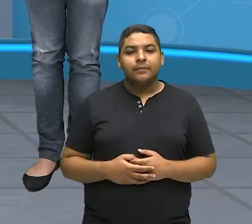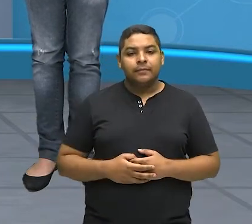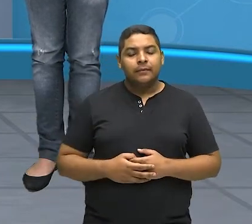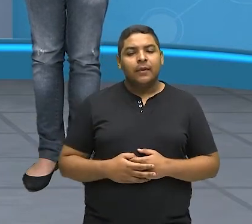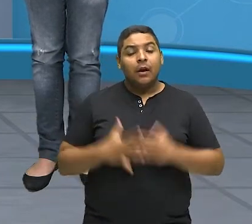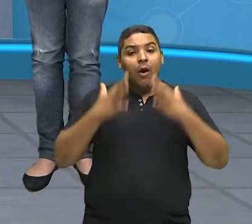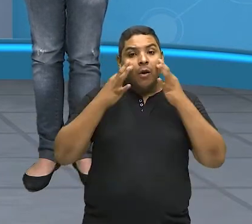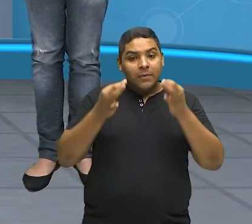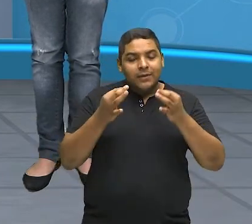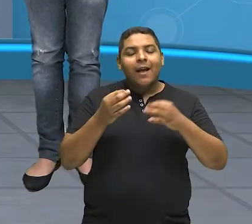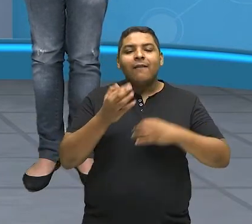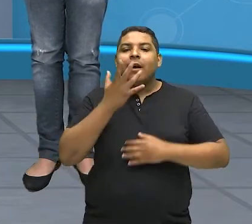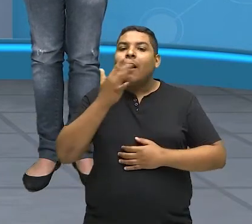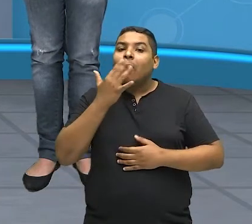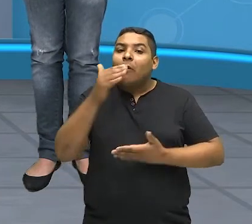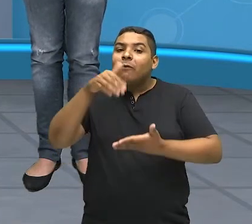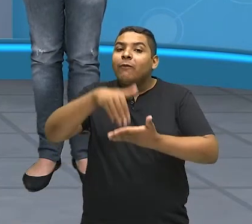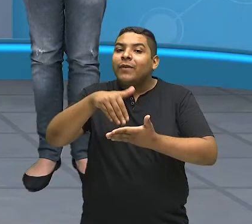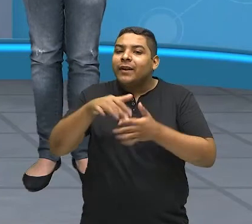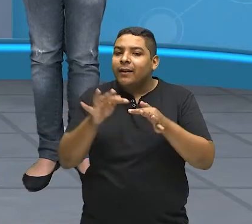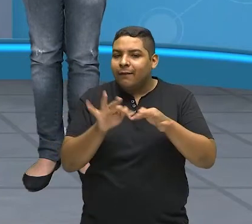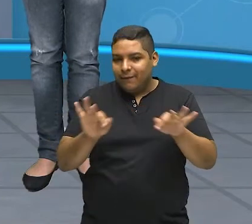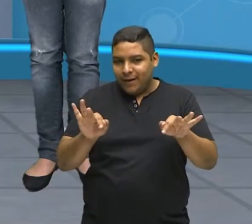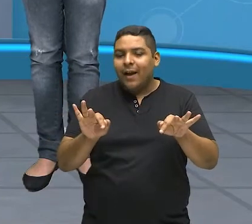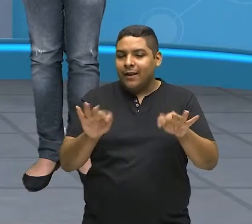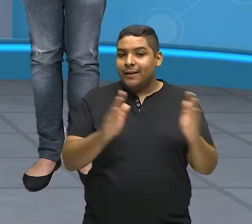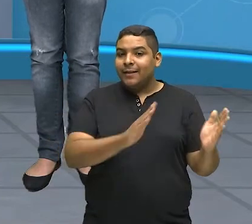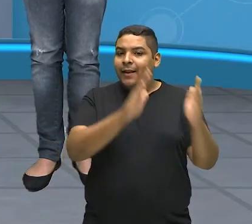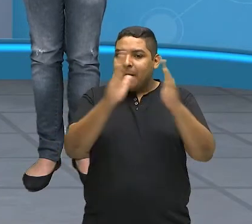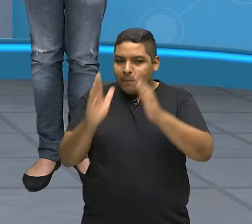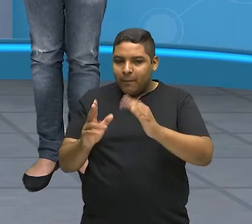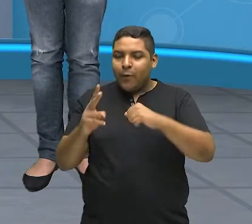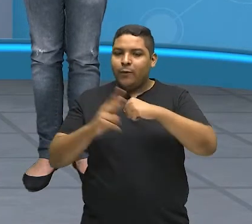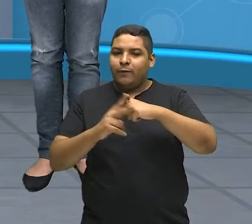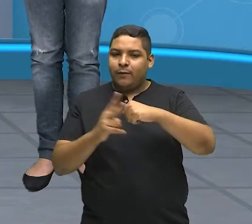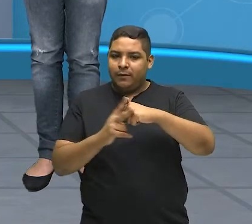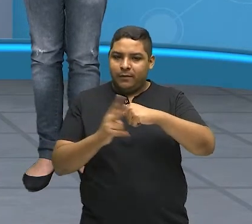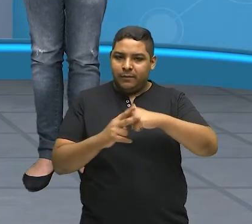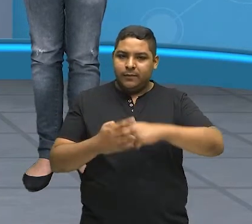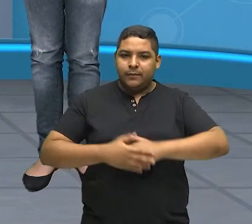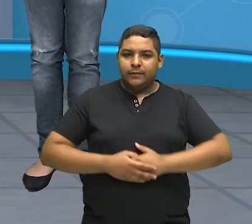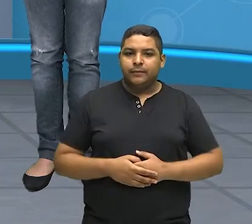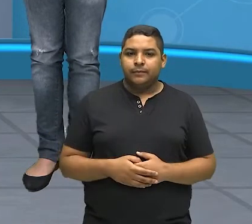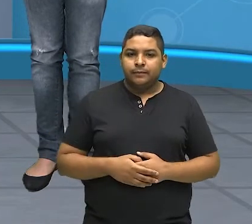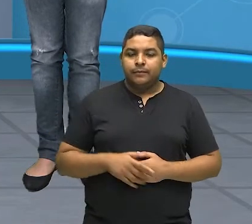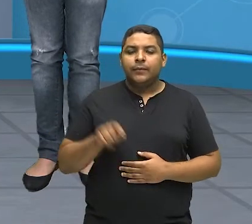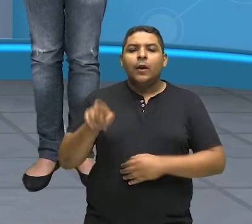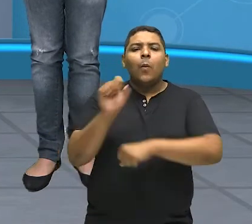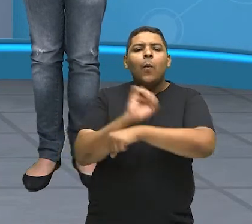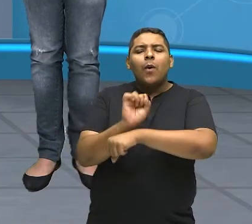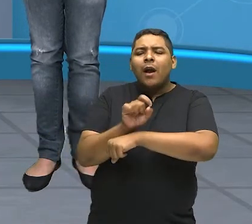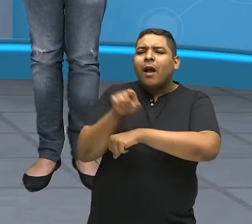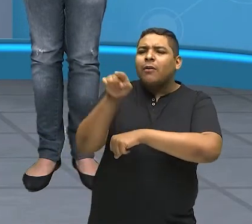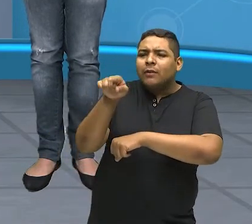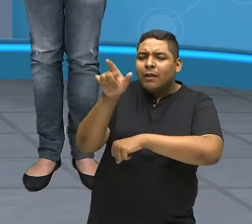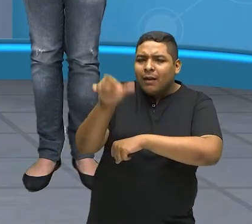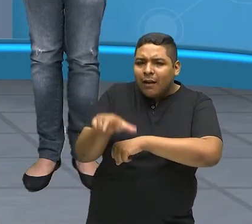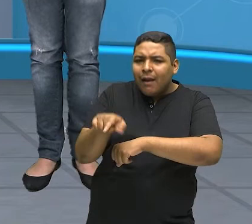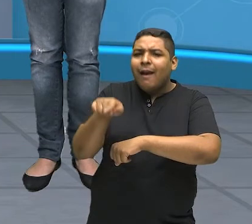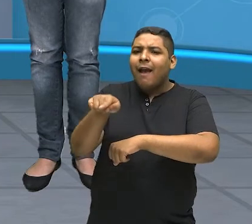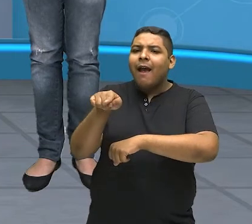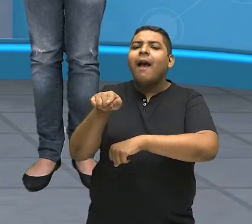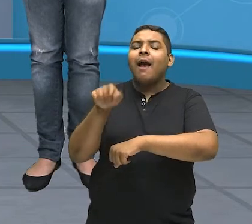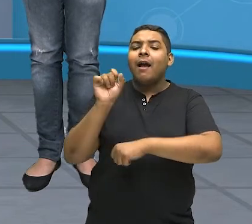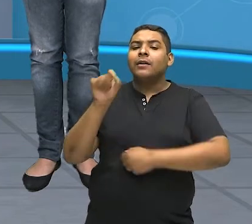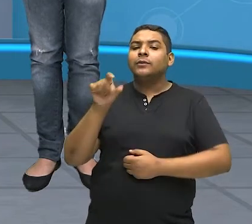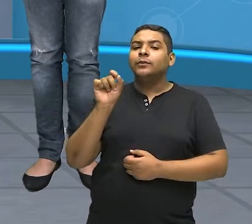está lá no final, depois do verb to be. Tudo bem? His car, o carro dele, is blue. O carro